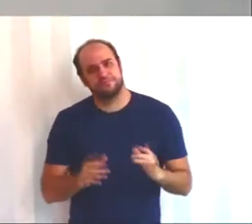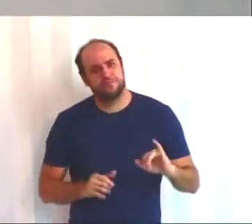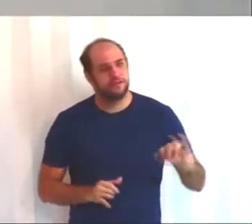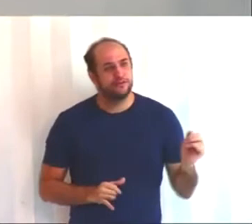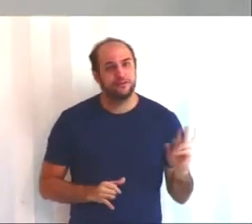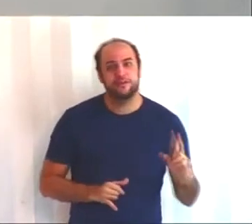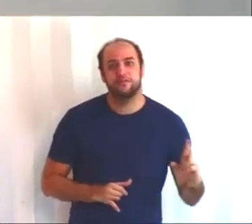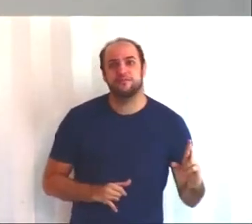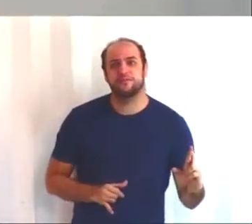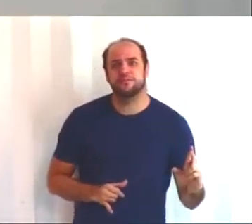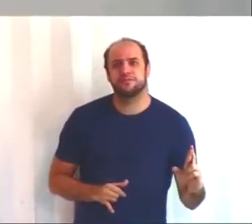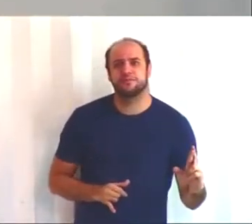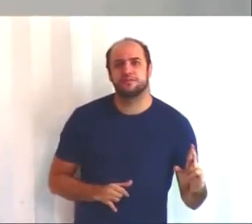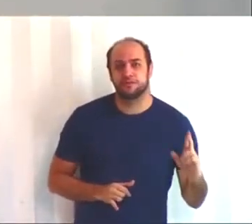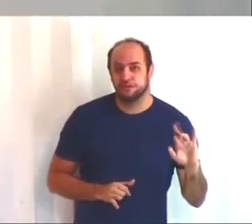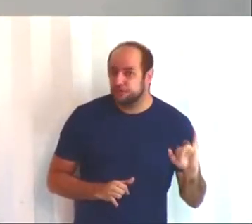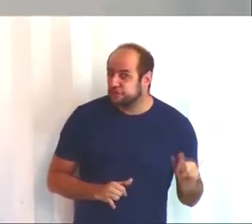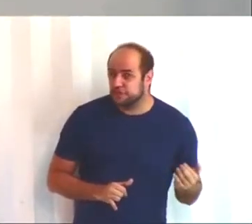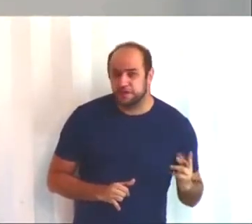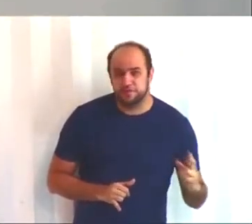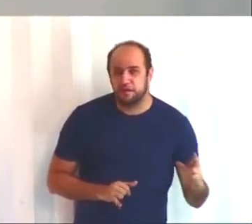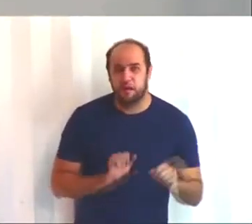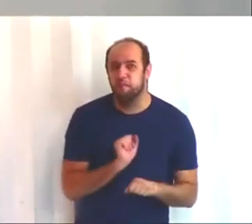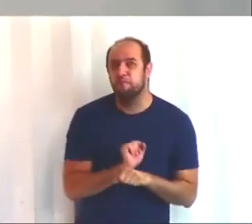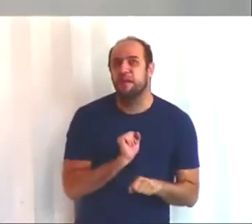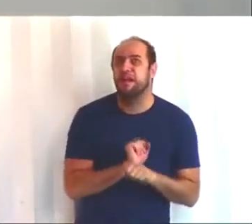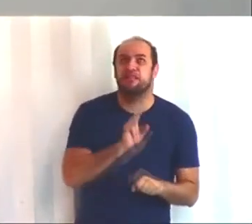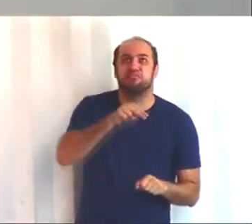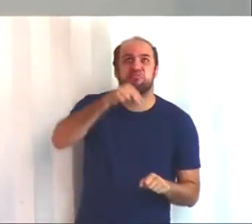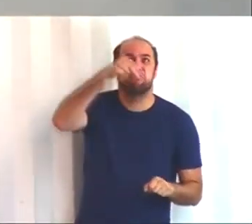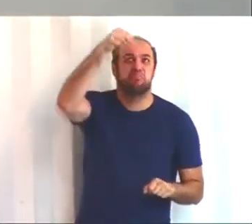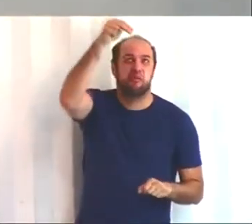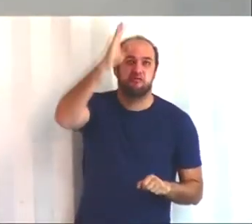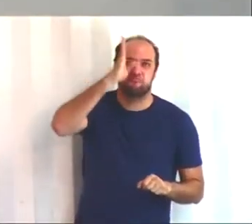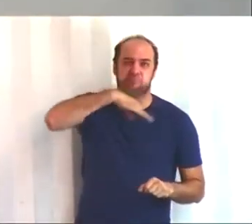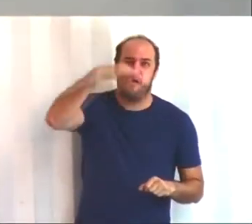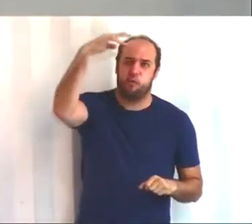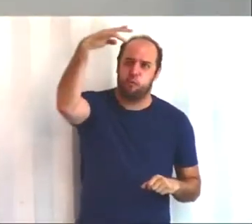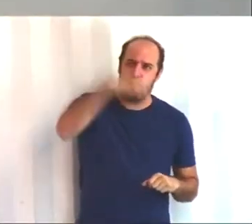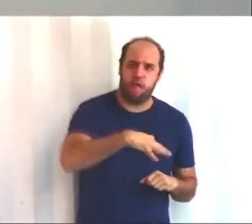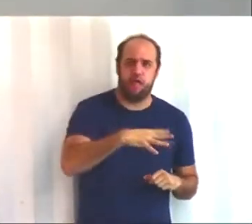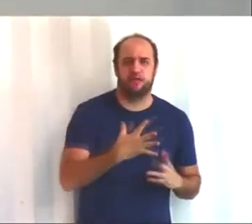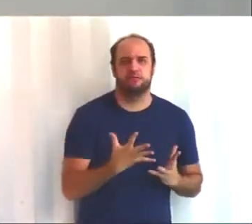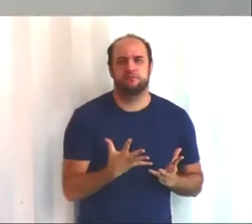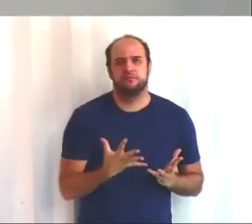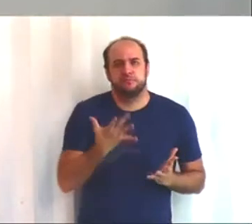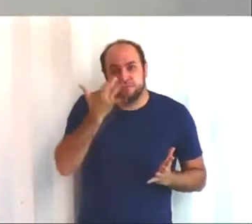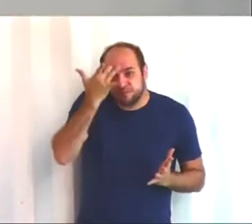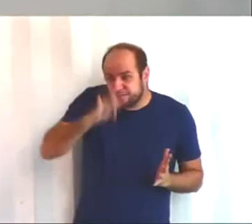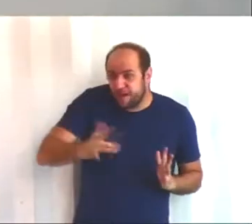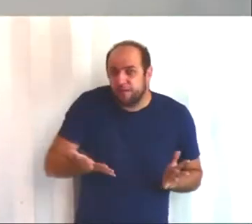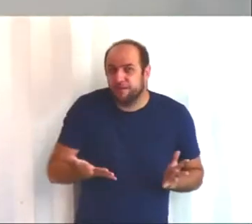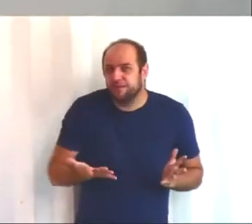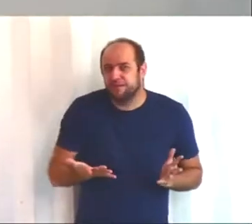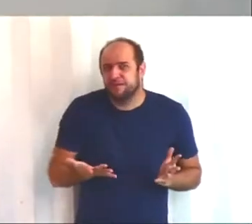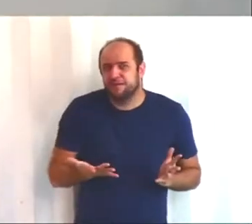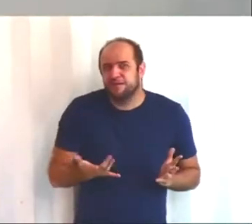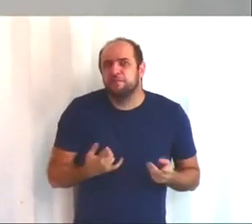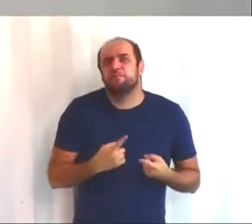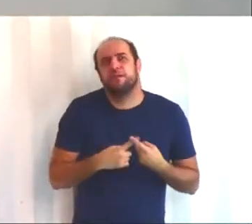vinha de onde menos se esperava. A letalidade viria de onde nunca se